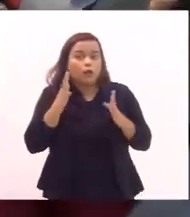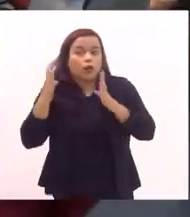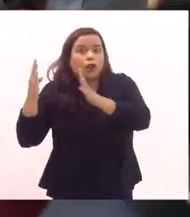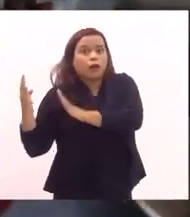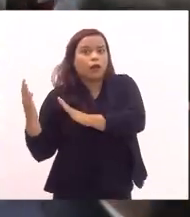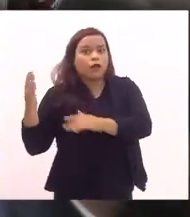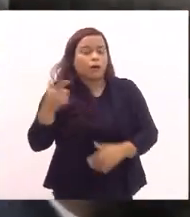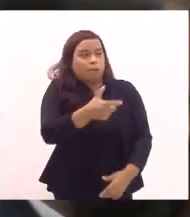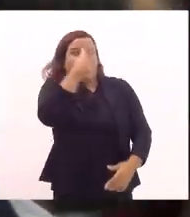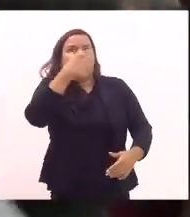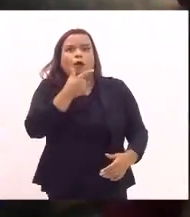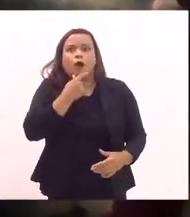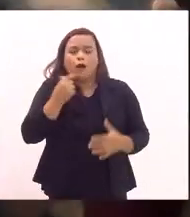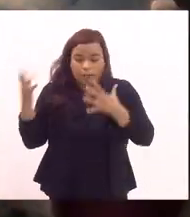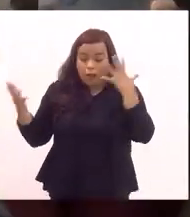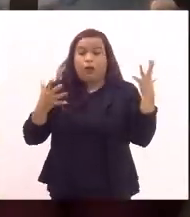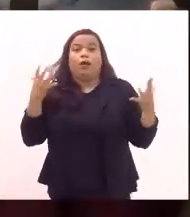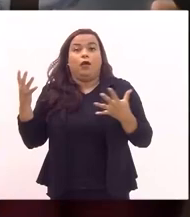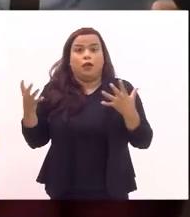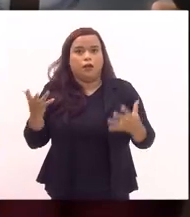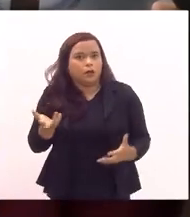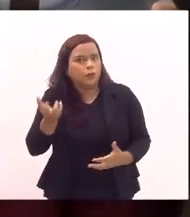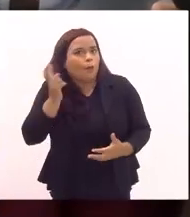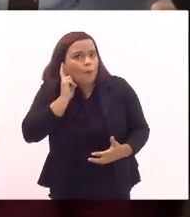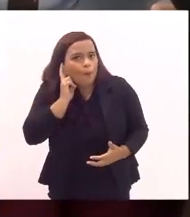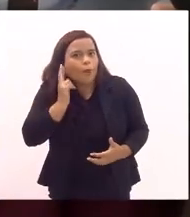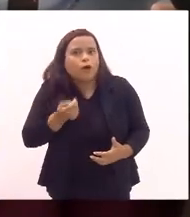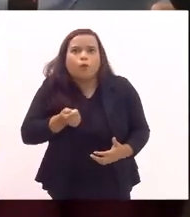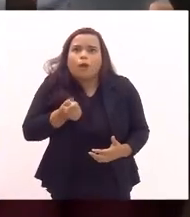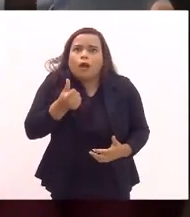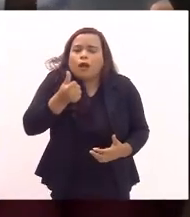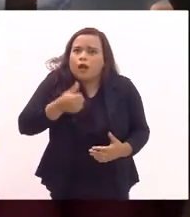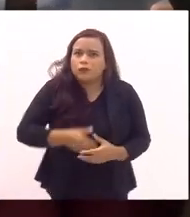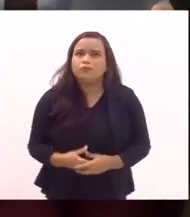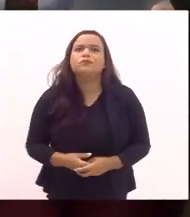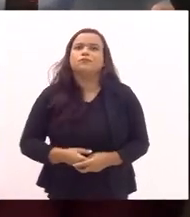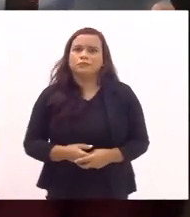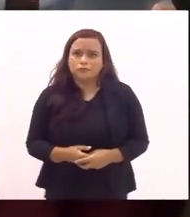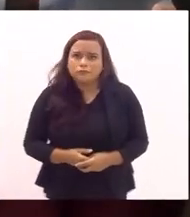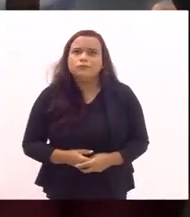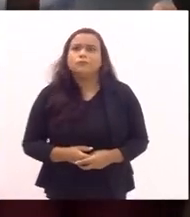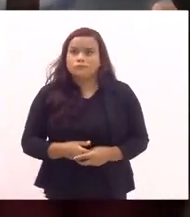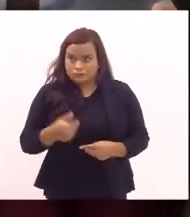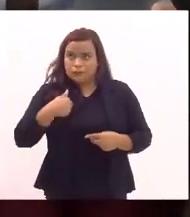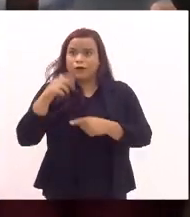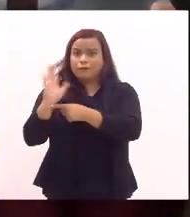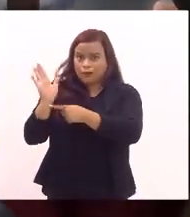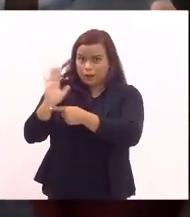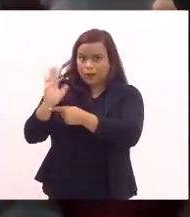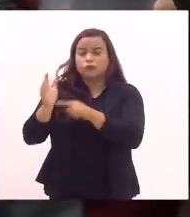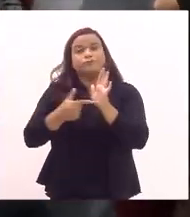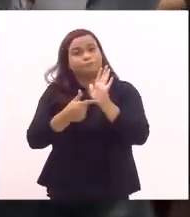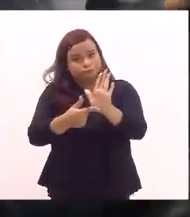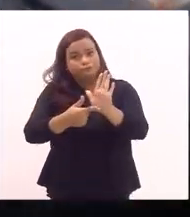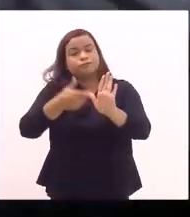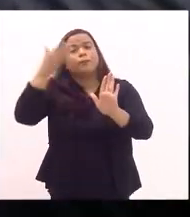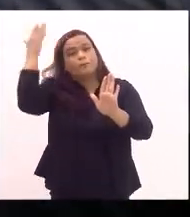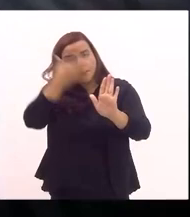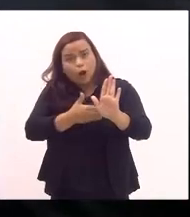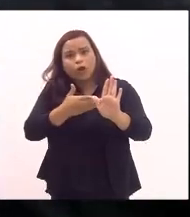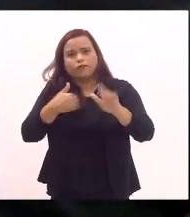roda ele não ficou surdo por um milagre por um milagre e eu tenho imagens vídeos que com Olá